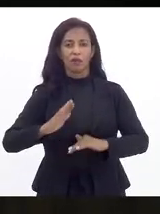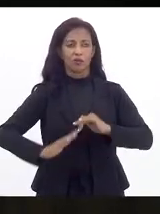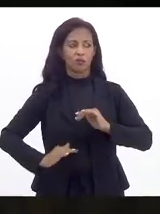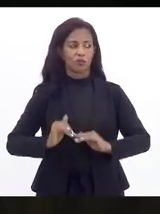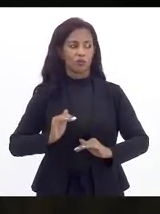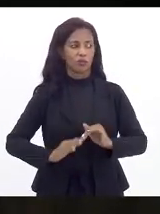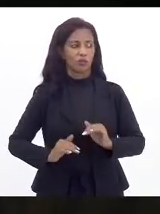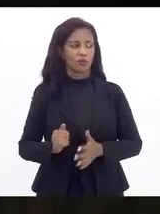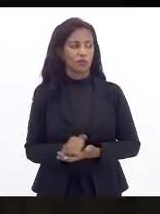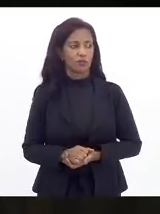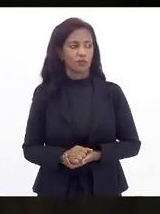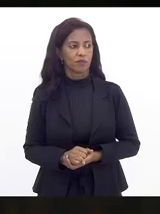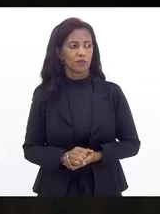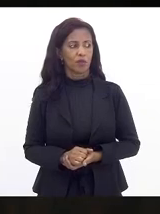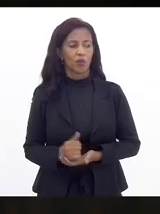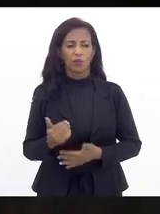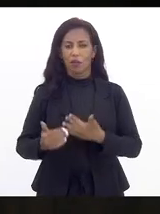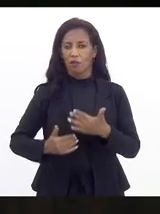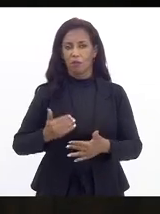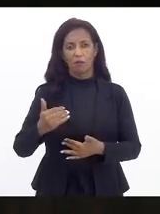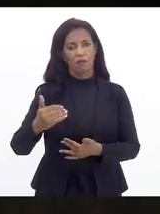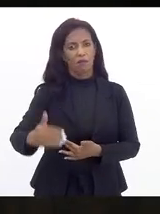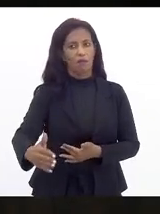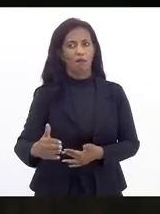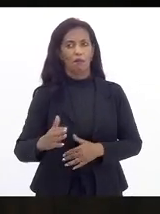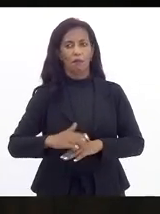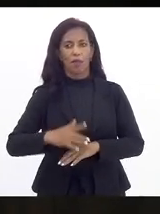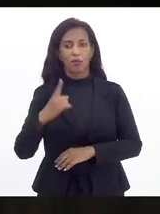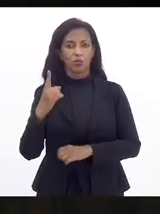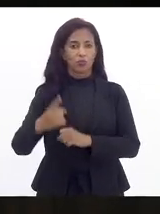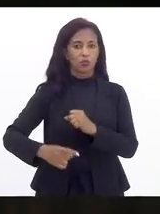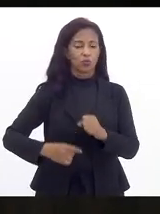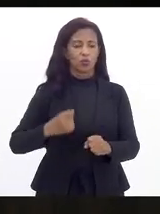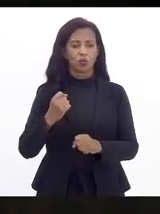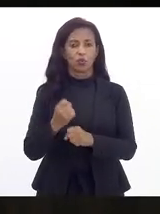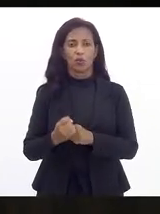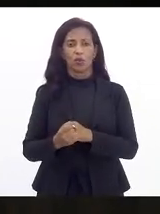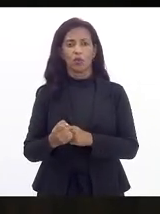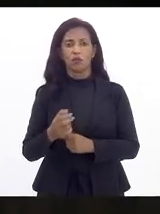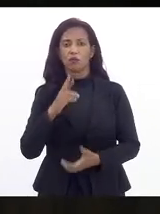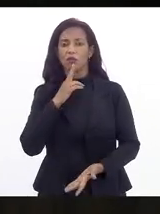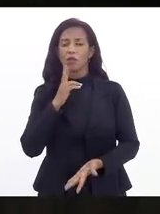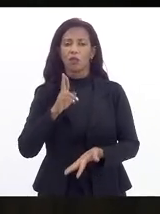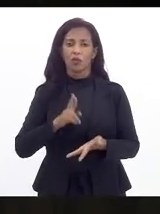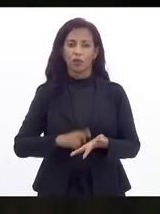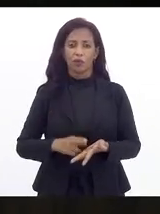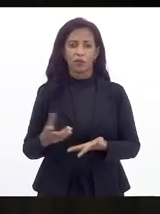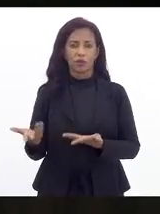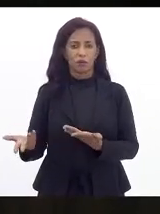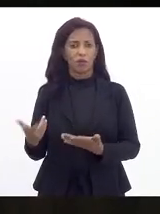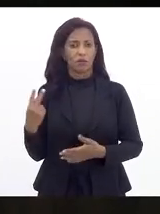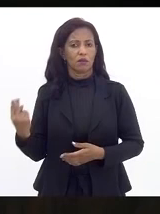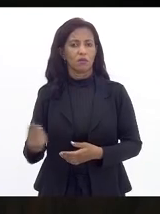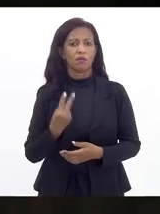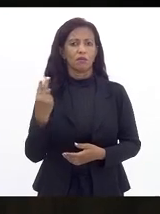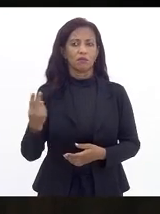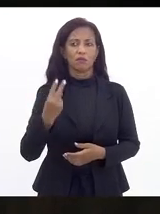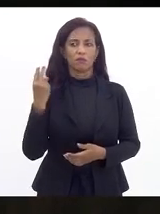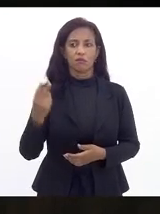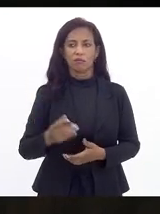profissionais. Não dava para passar mais um ano sem esse reconhecimento, essa